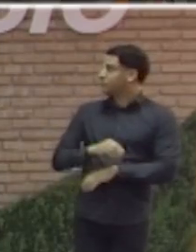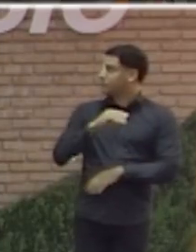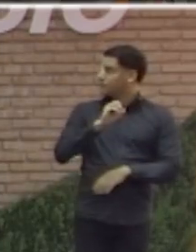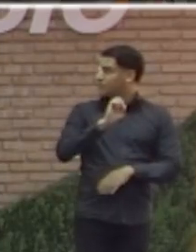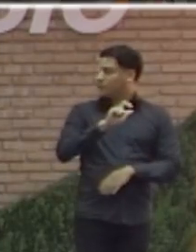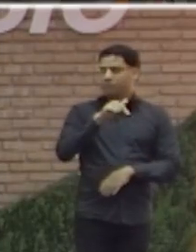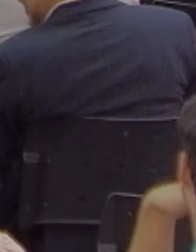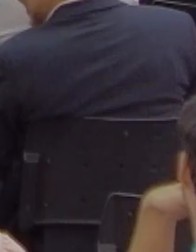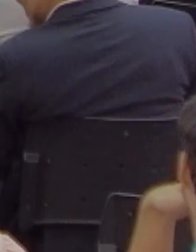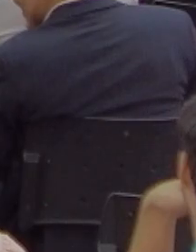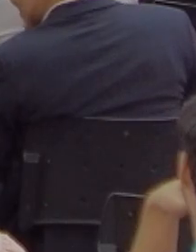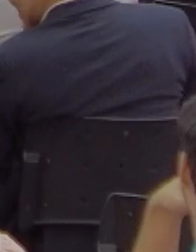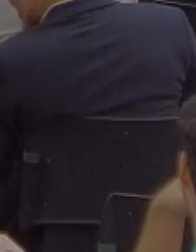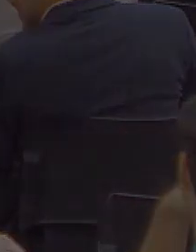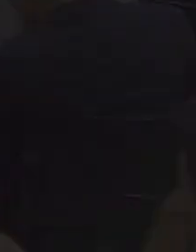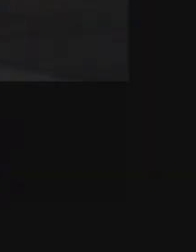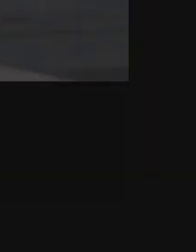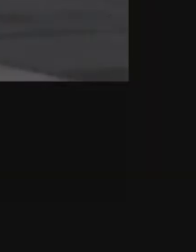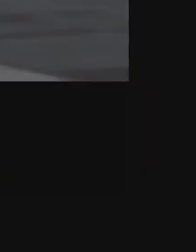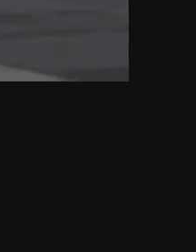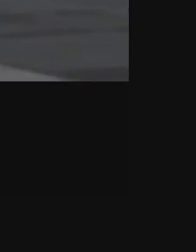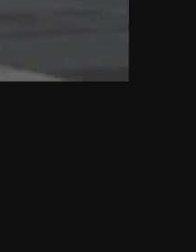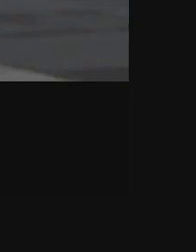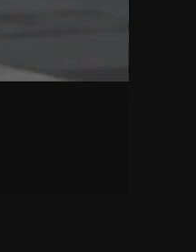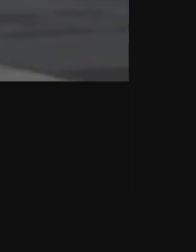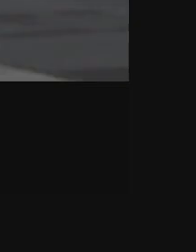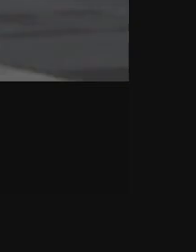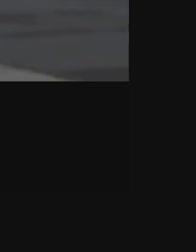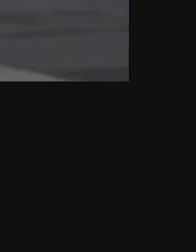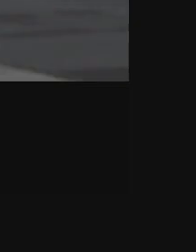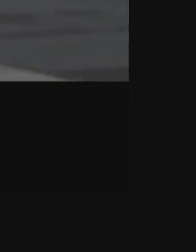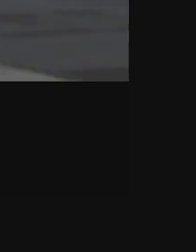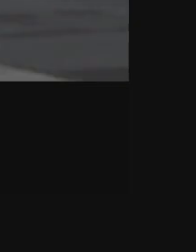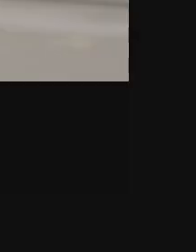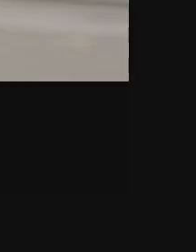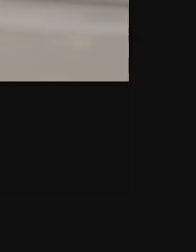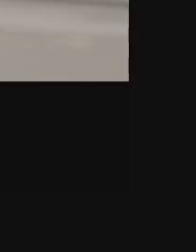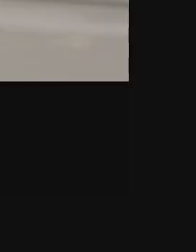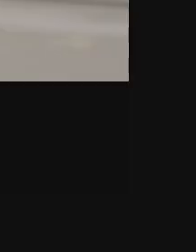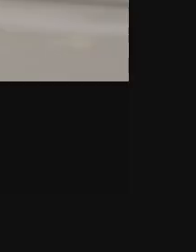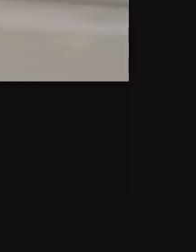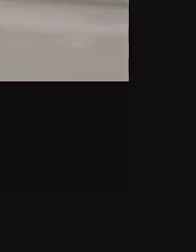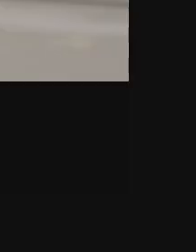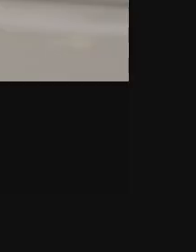Construction to Production. It was an incredible operation. Foi uma operação incrível.